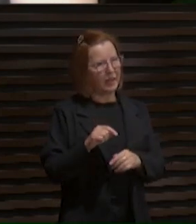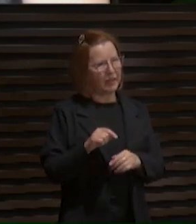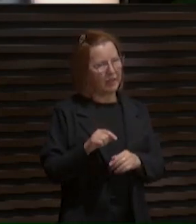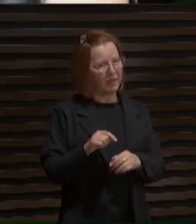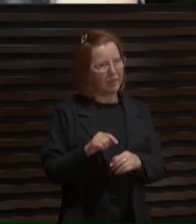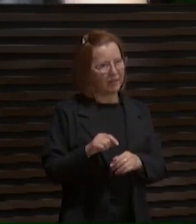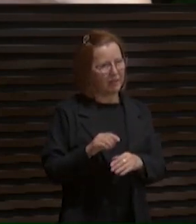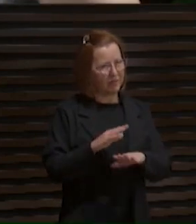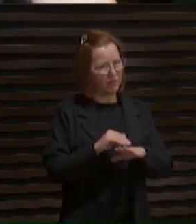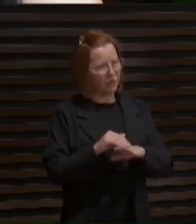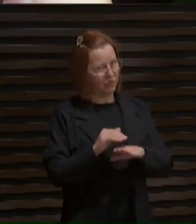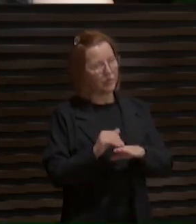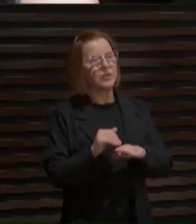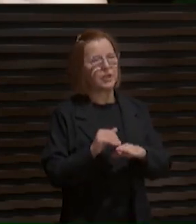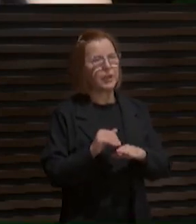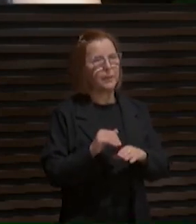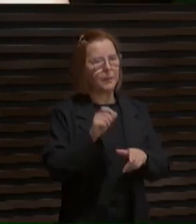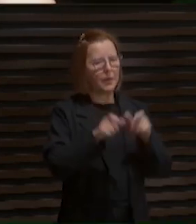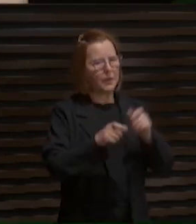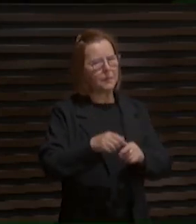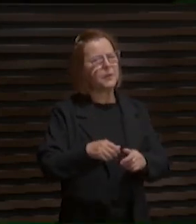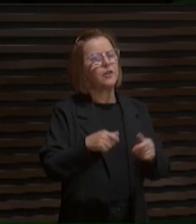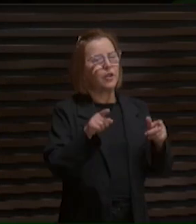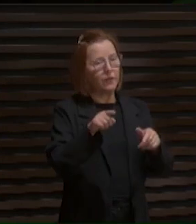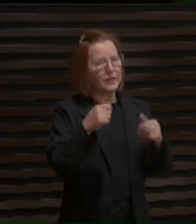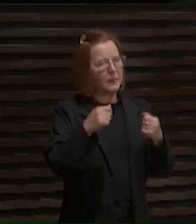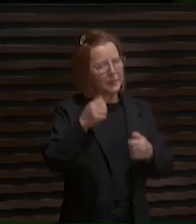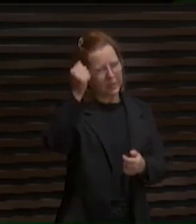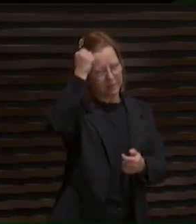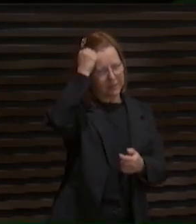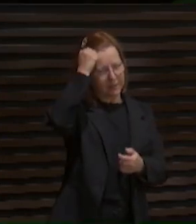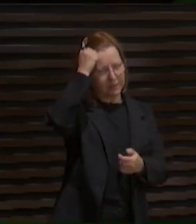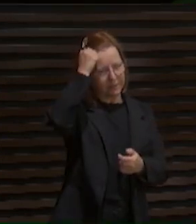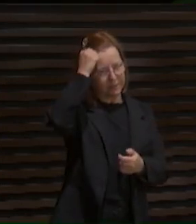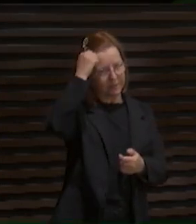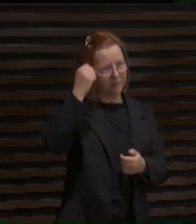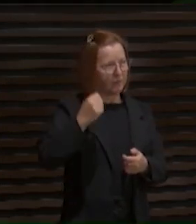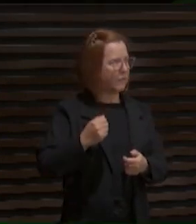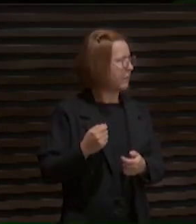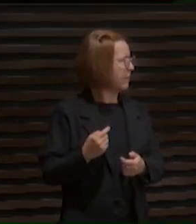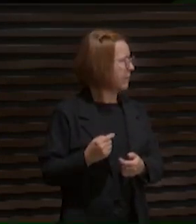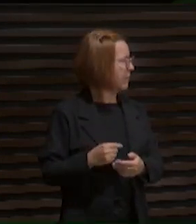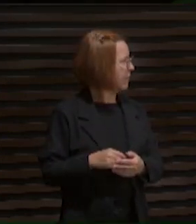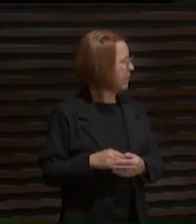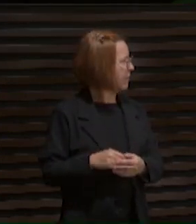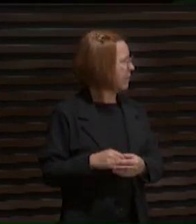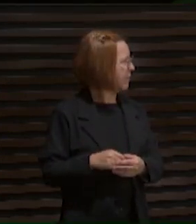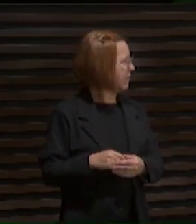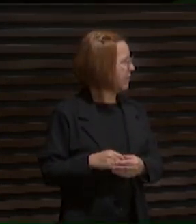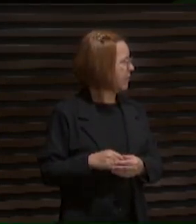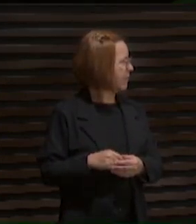E uma pessoa, ela vira, uma das mulheres que está entrando, estavam em 3, uma vira,